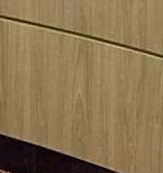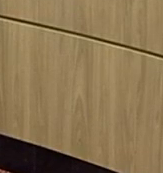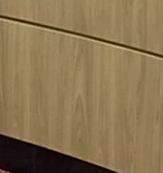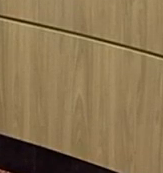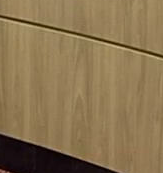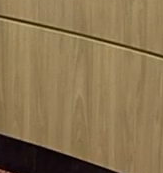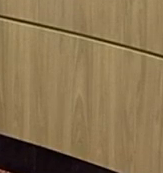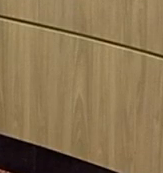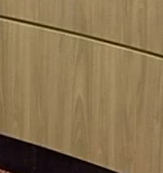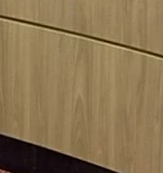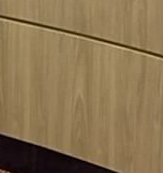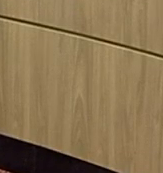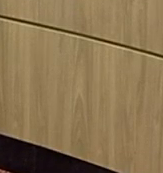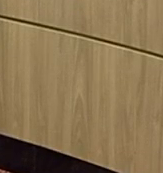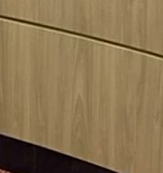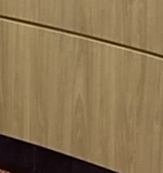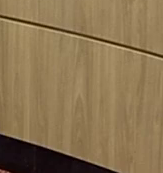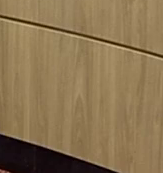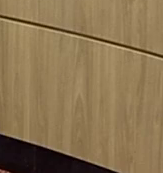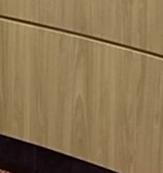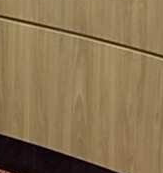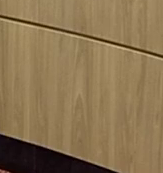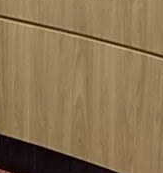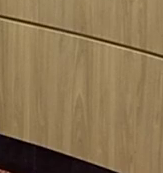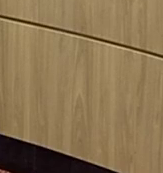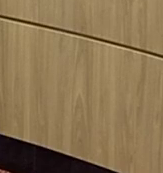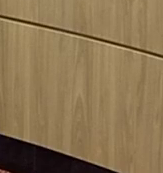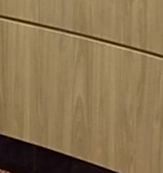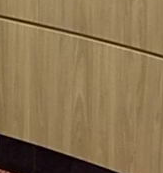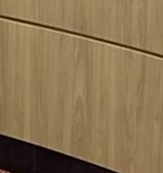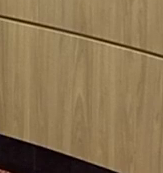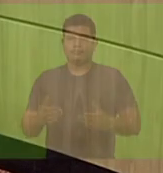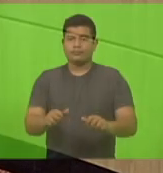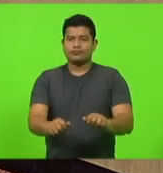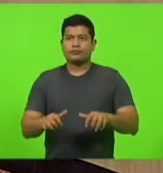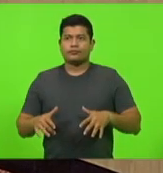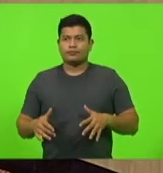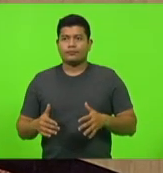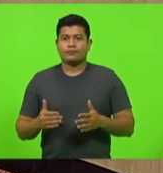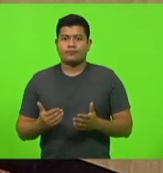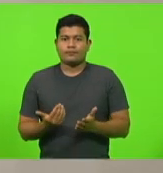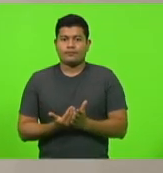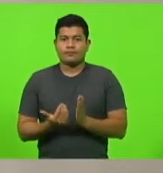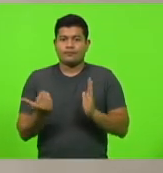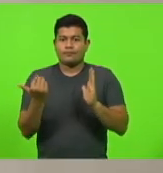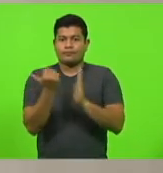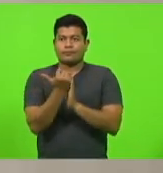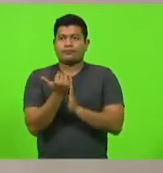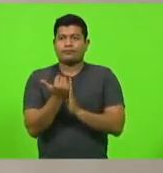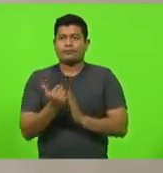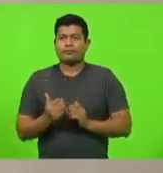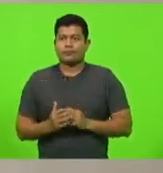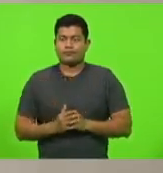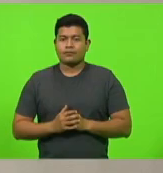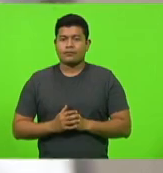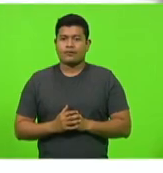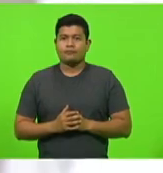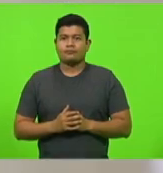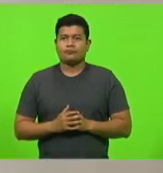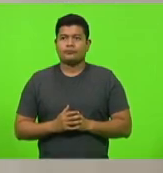Havendo quórum regimental e sob a proteção de Deus, declaro aberta a presente sessão extraordinária.